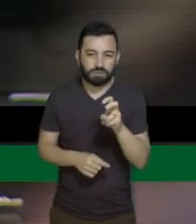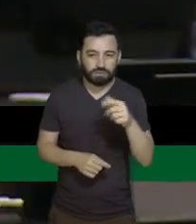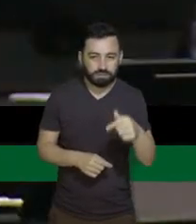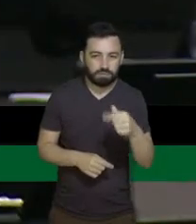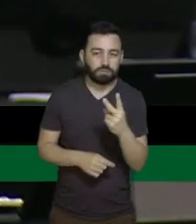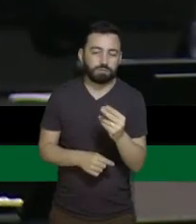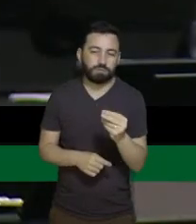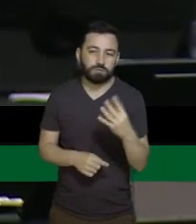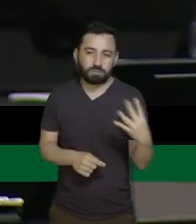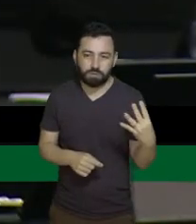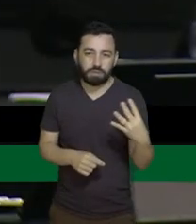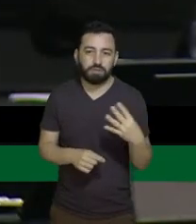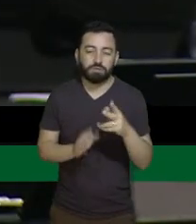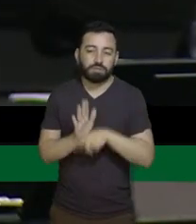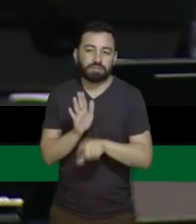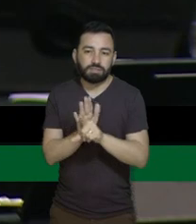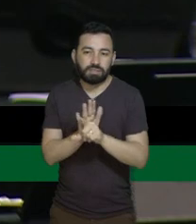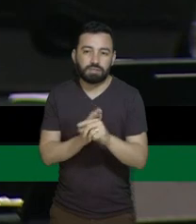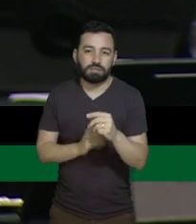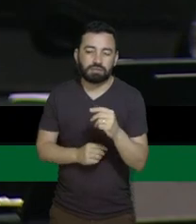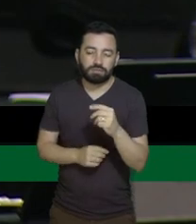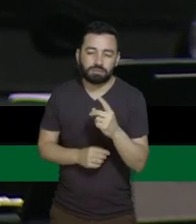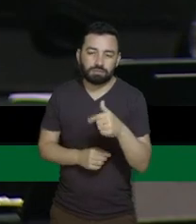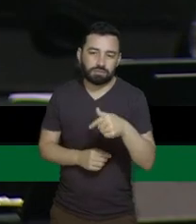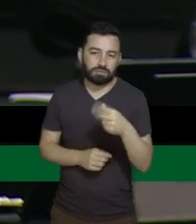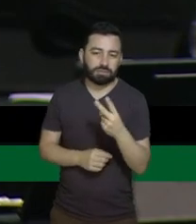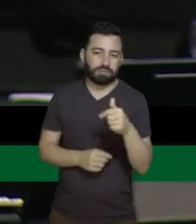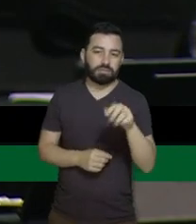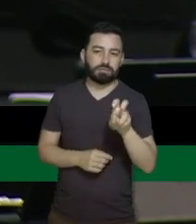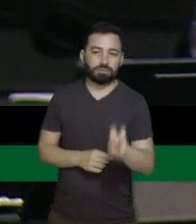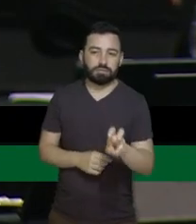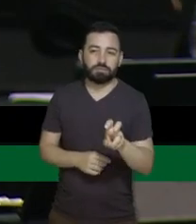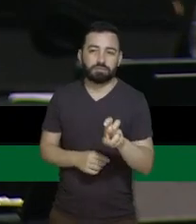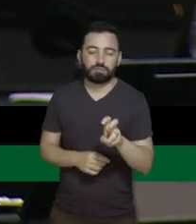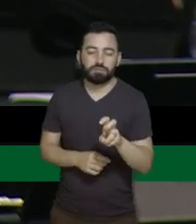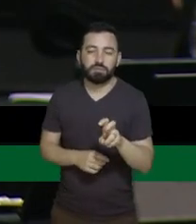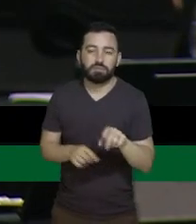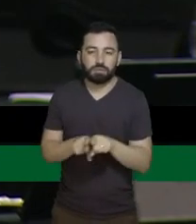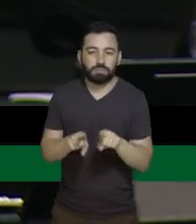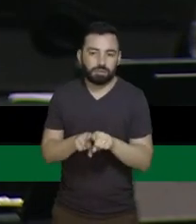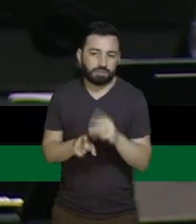257/2024, Projeto de Lei 375/2024, Projeto de Lei